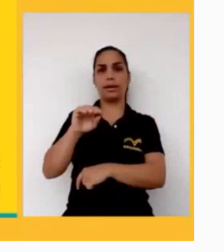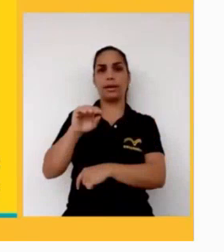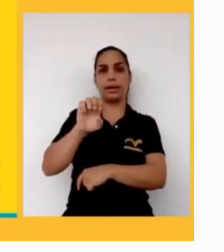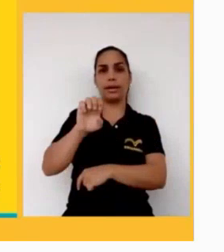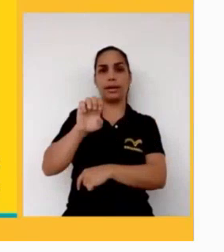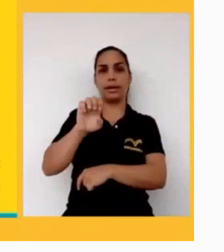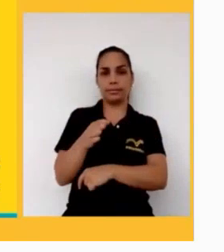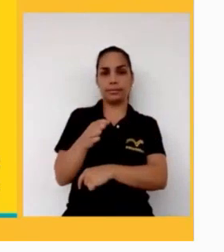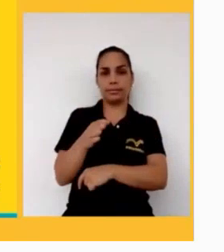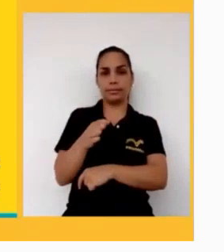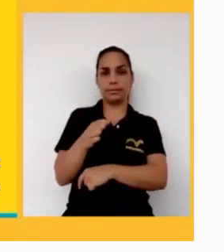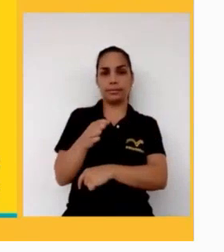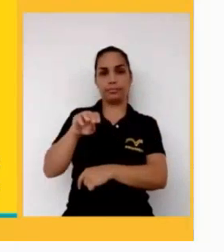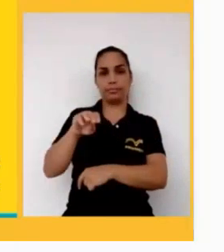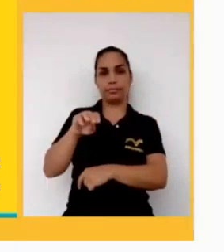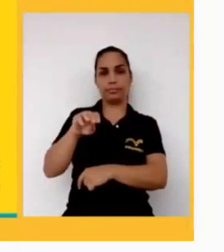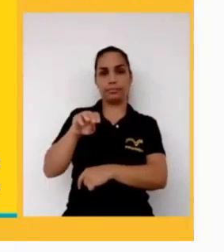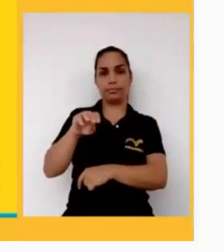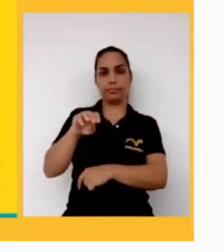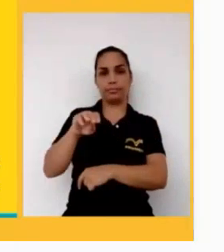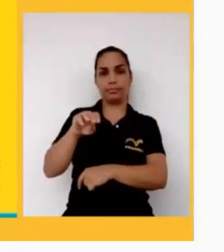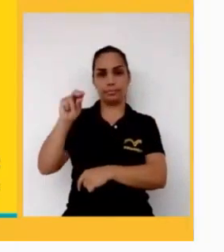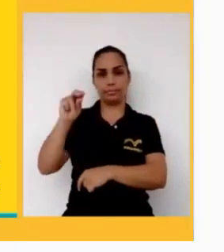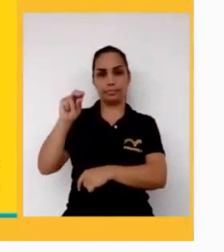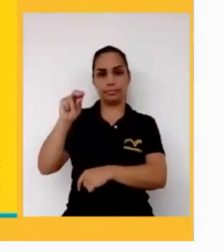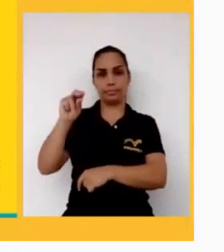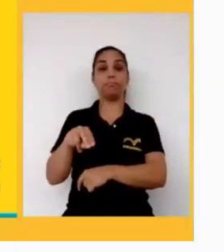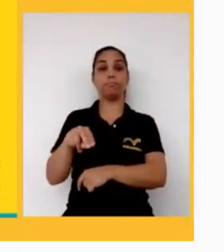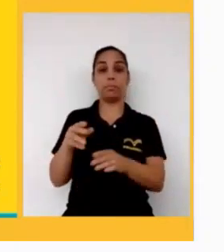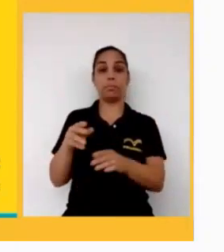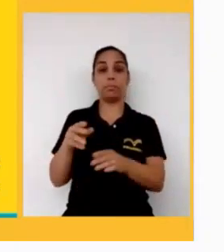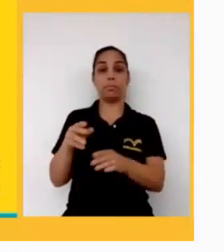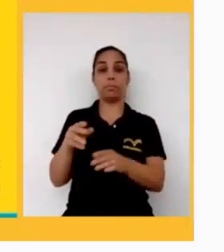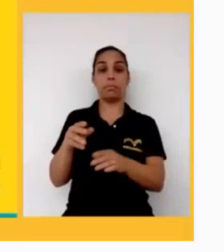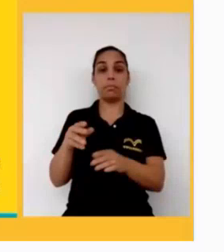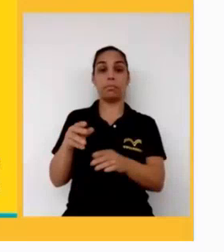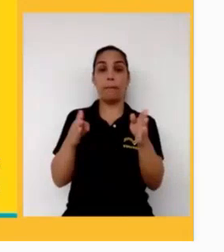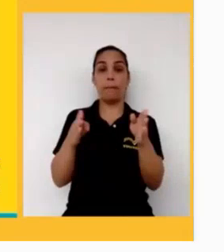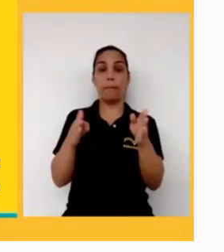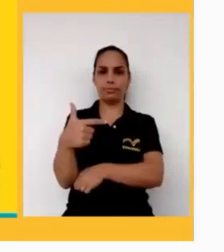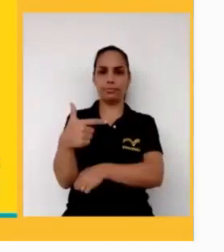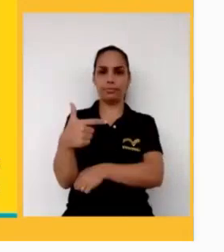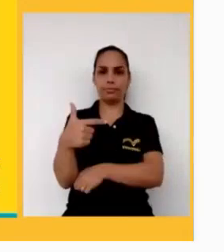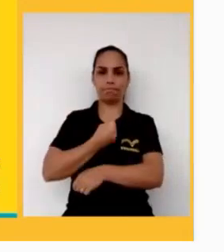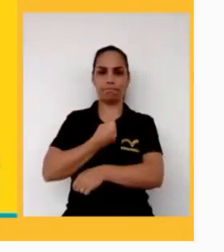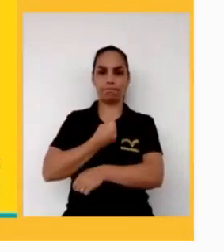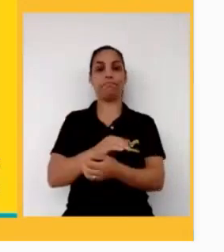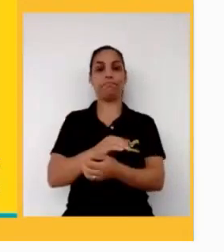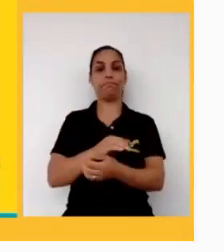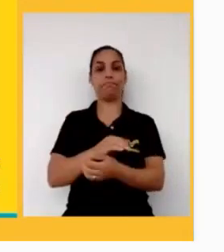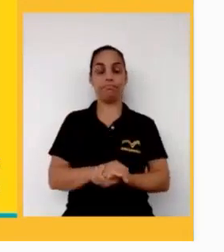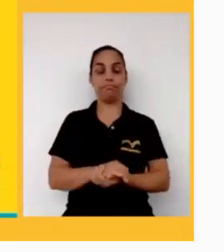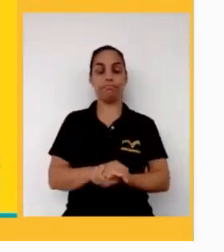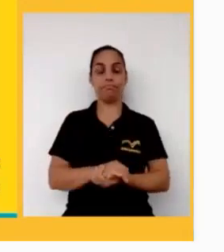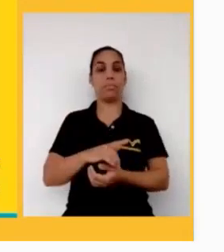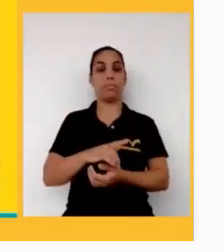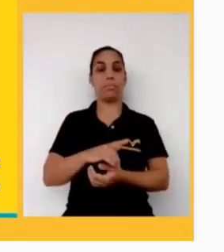o tamanho da fonte é 12. Neste módulo, temos ainda